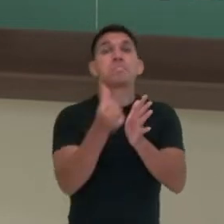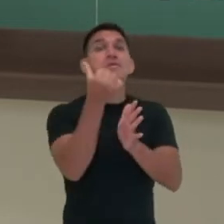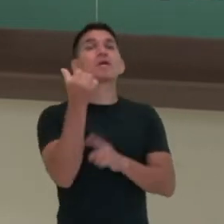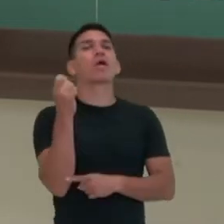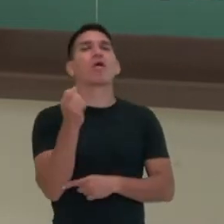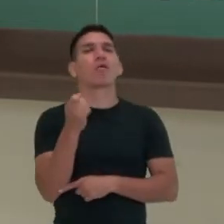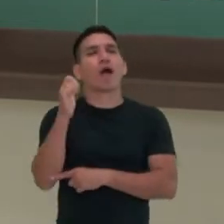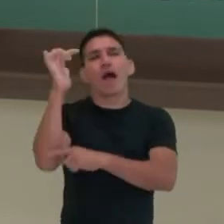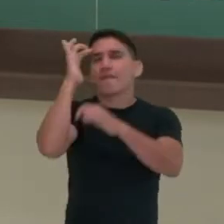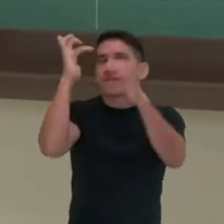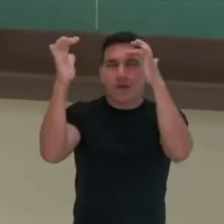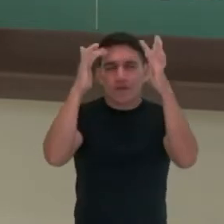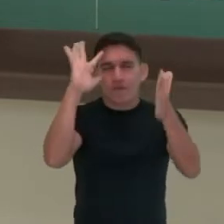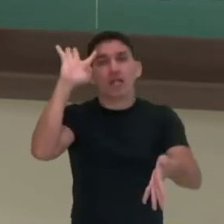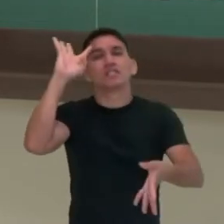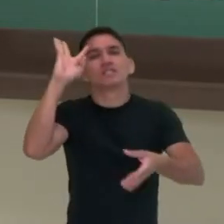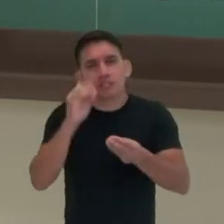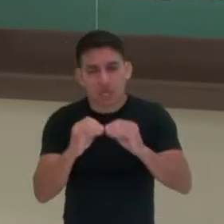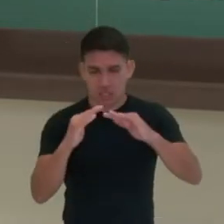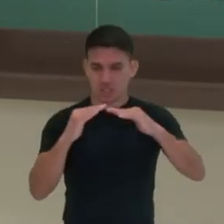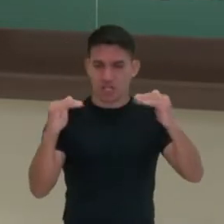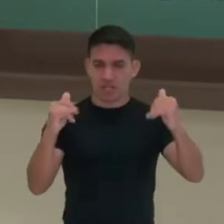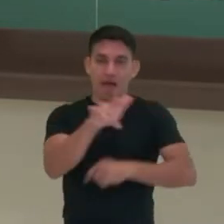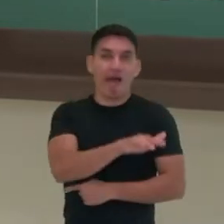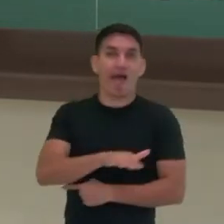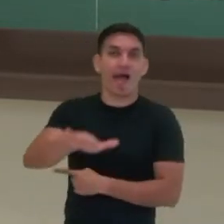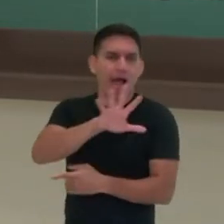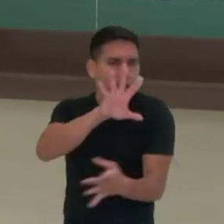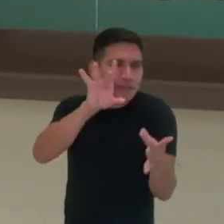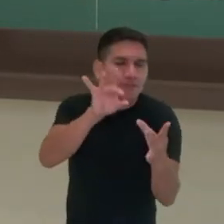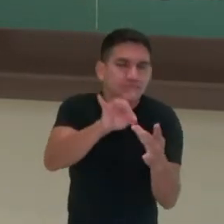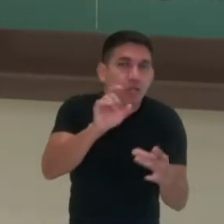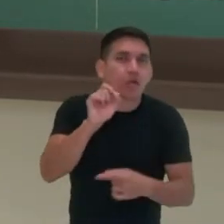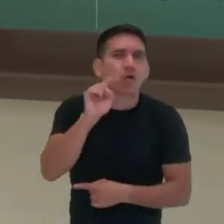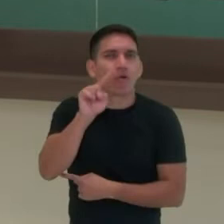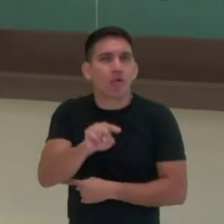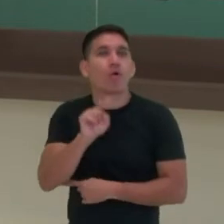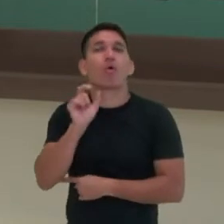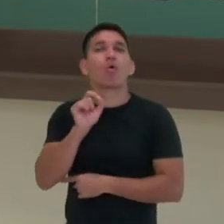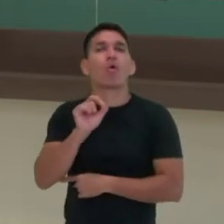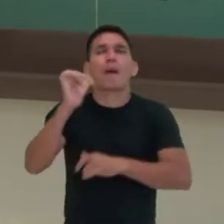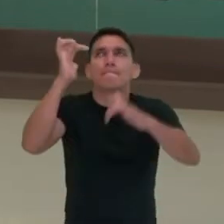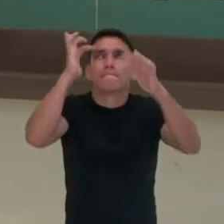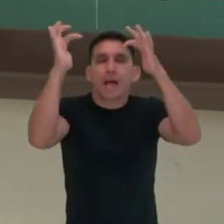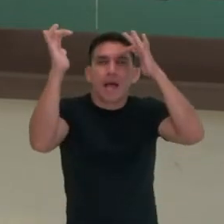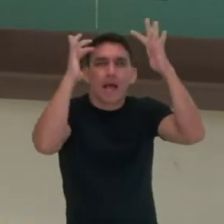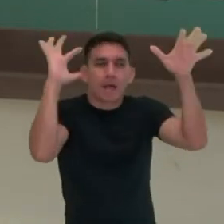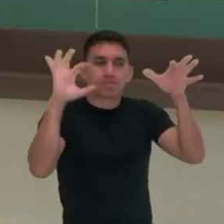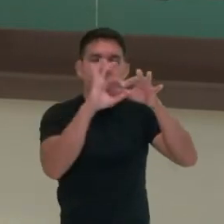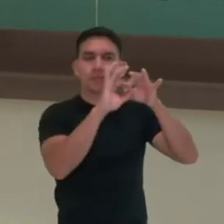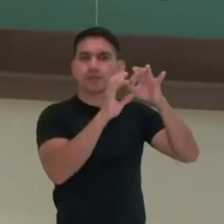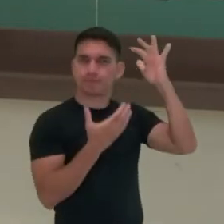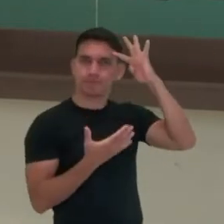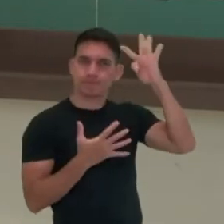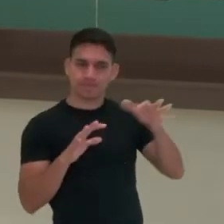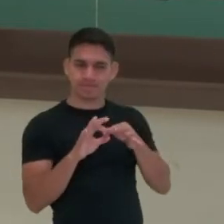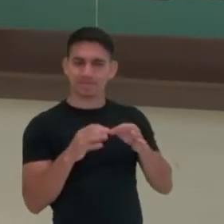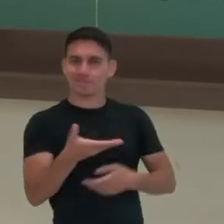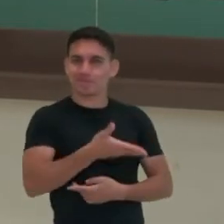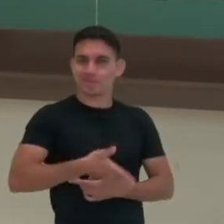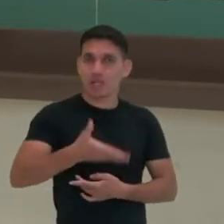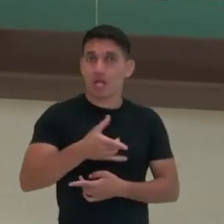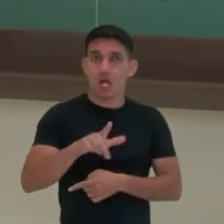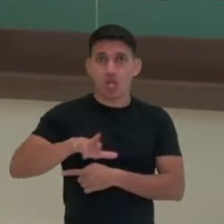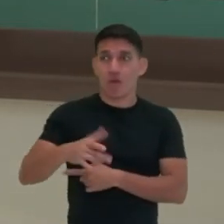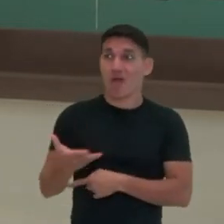entender a estética como uma área específica do pensamento filosófico. Não que